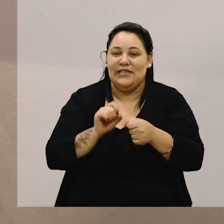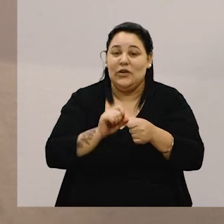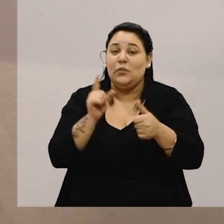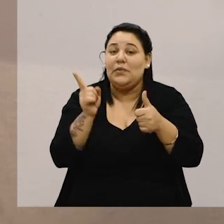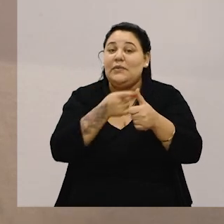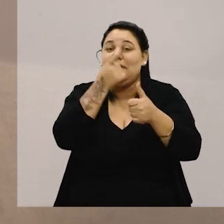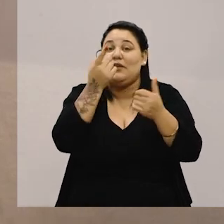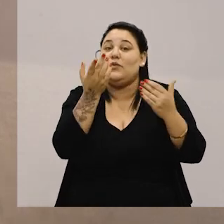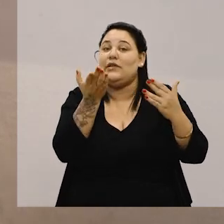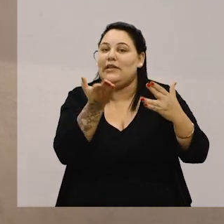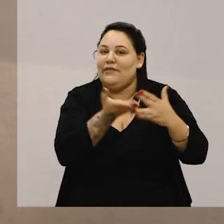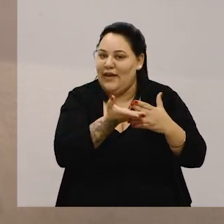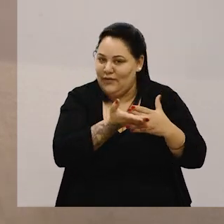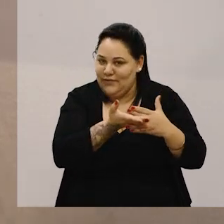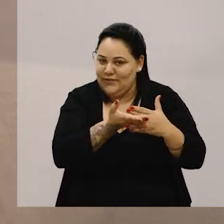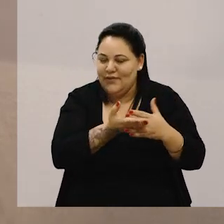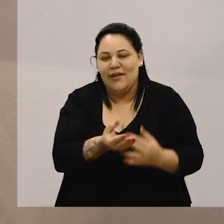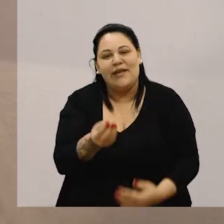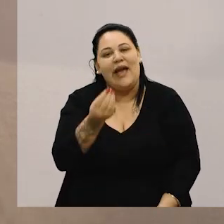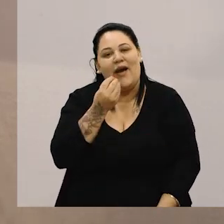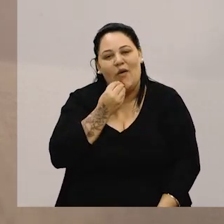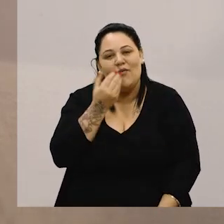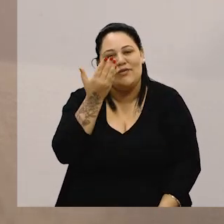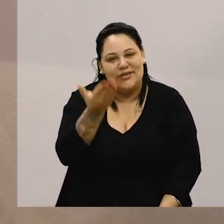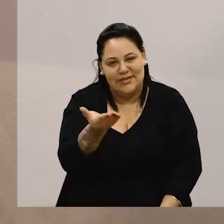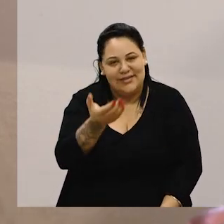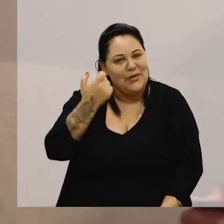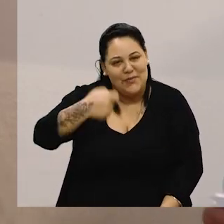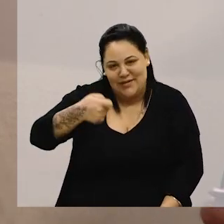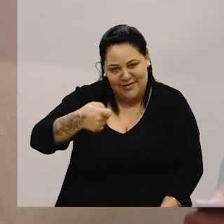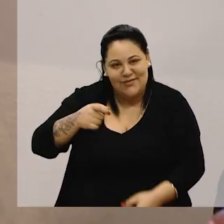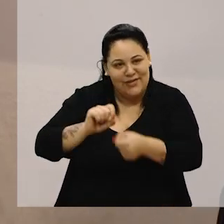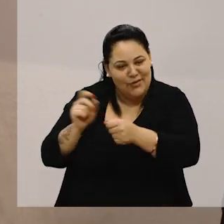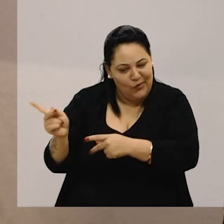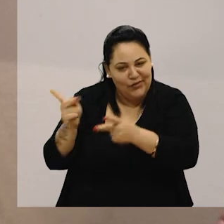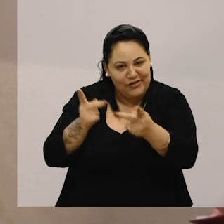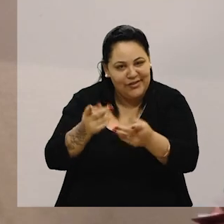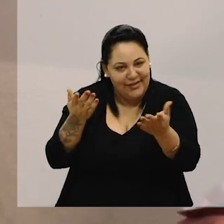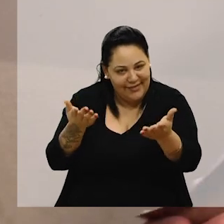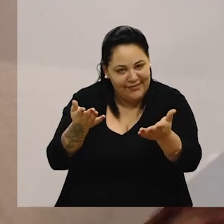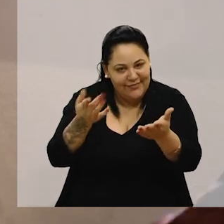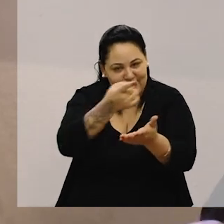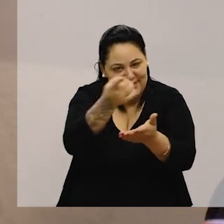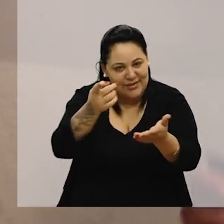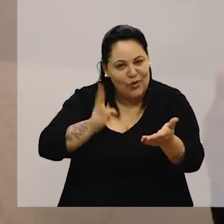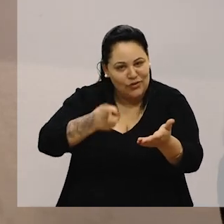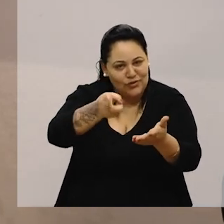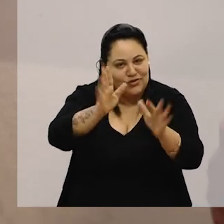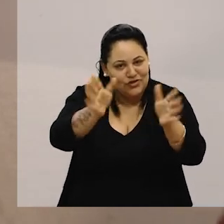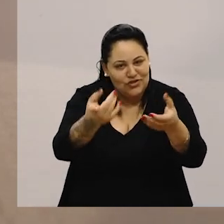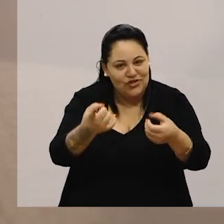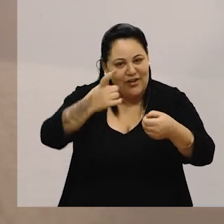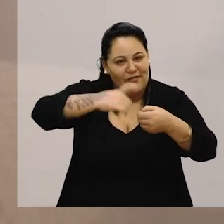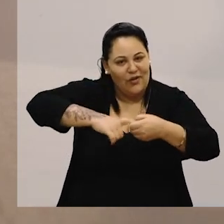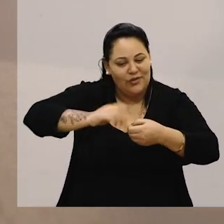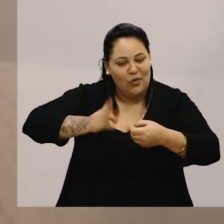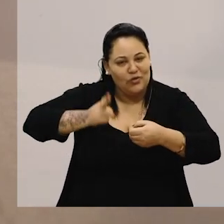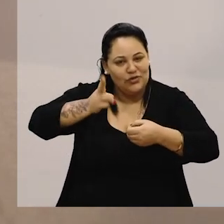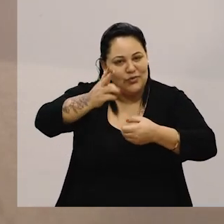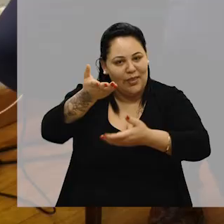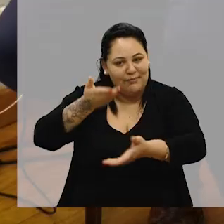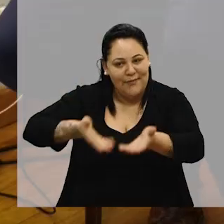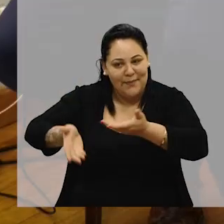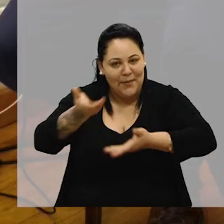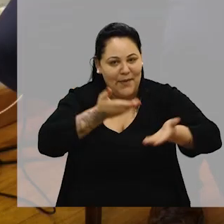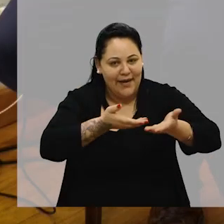encaminhando, digamos assim, para o primeiro intervalo. E é claro que vocês, eu não preciso nem fazer o convite, vocês continuem conosco.